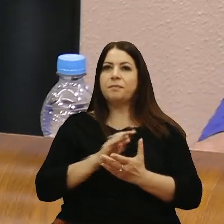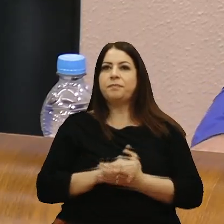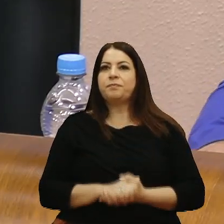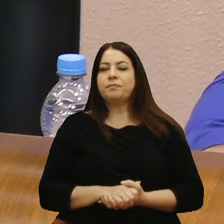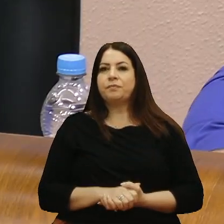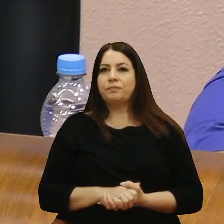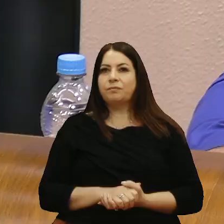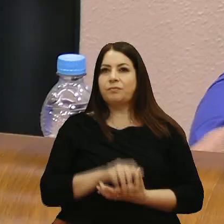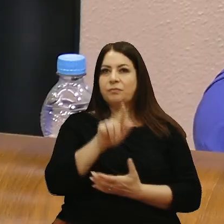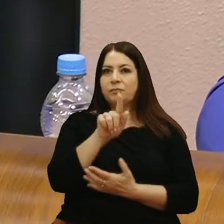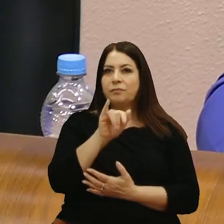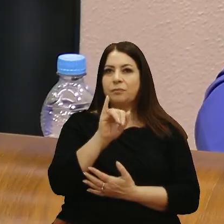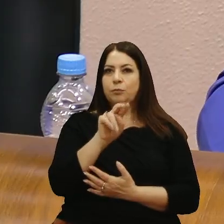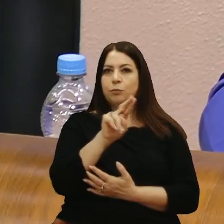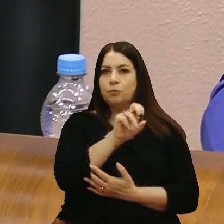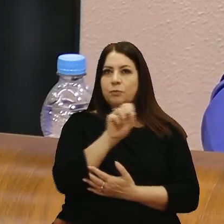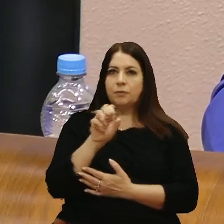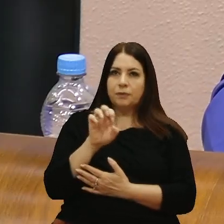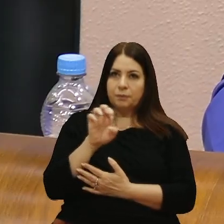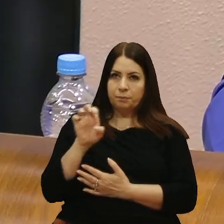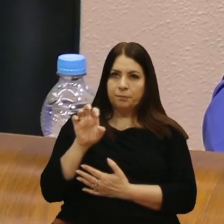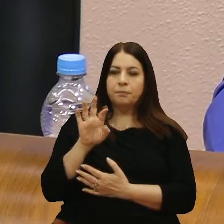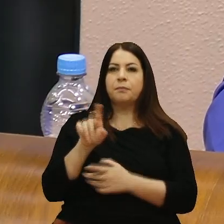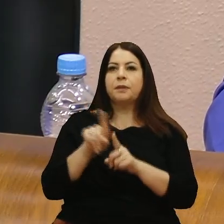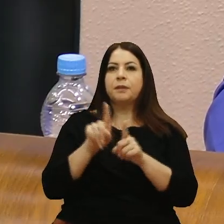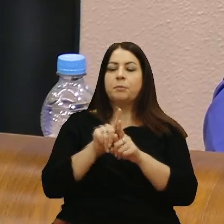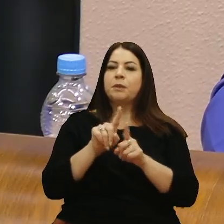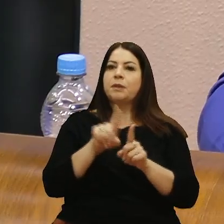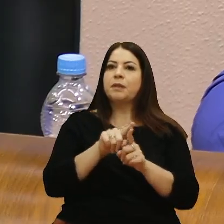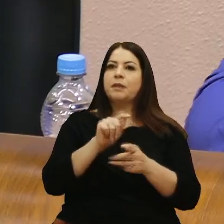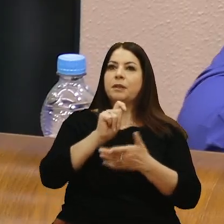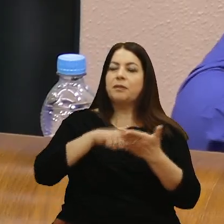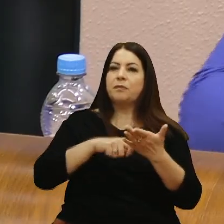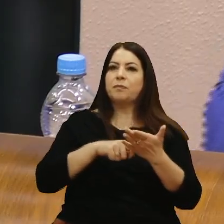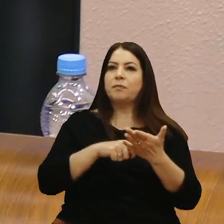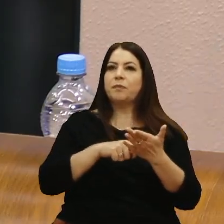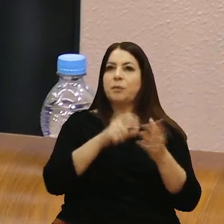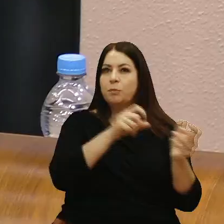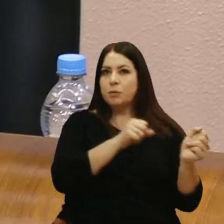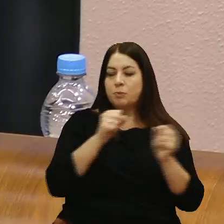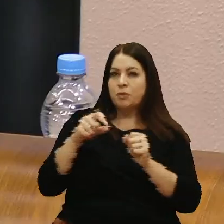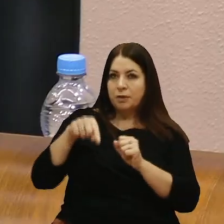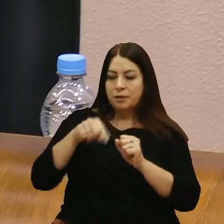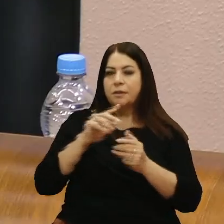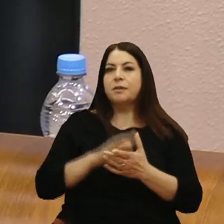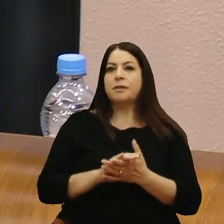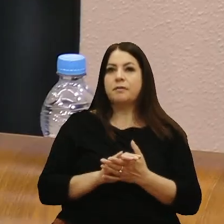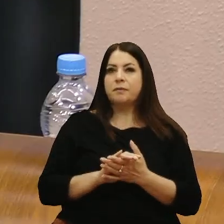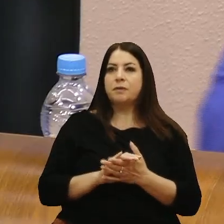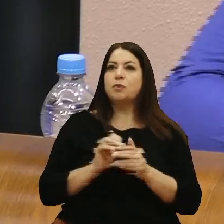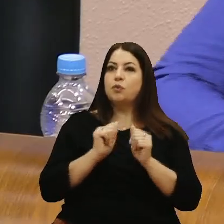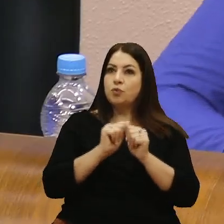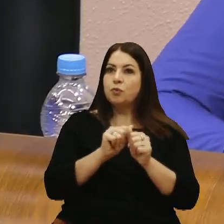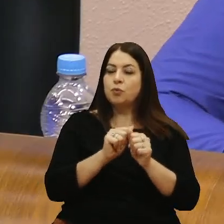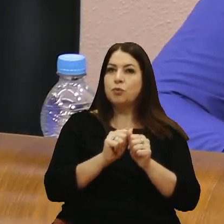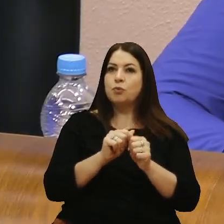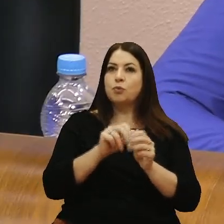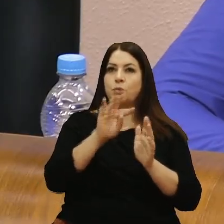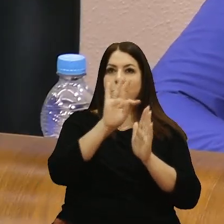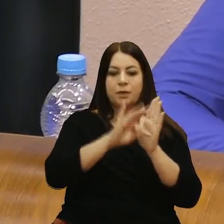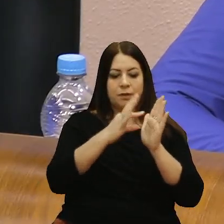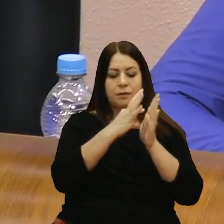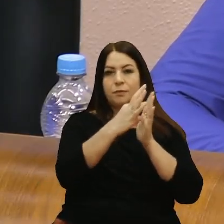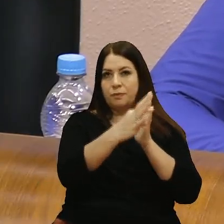Ensino Fundamental Giuseppe Garibaldi, outorgada por este Poder Legislativo com o seguinte teor.